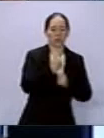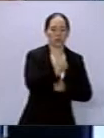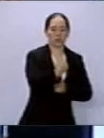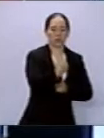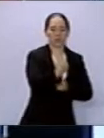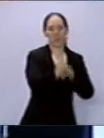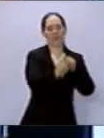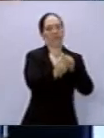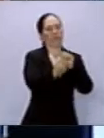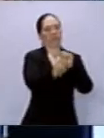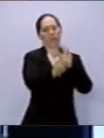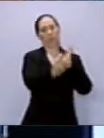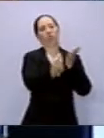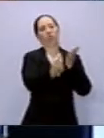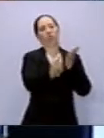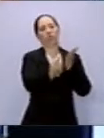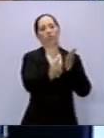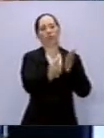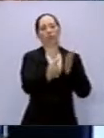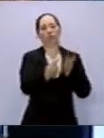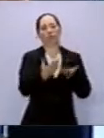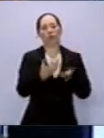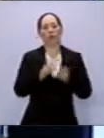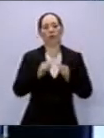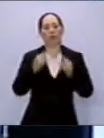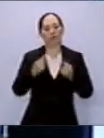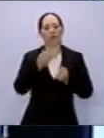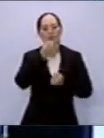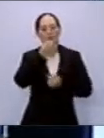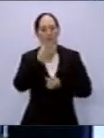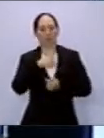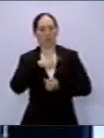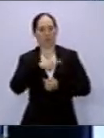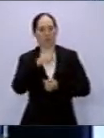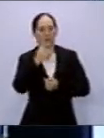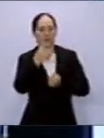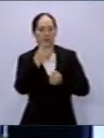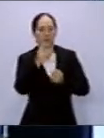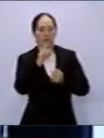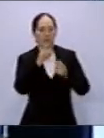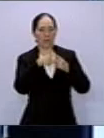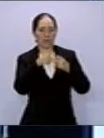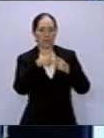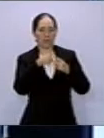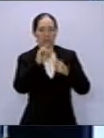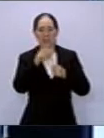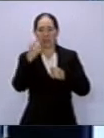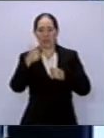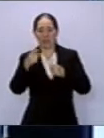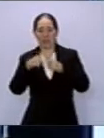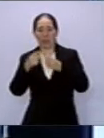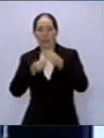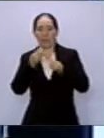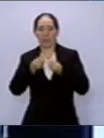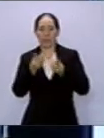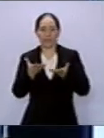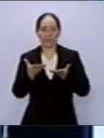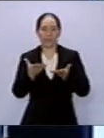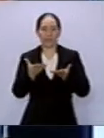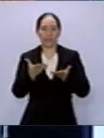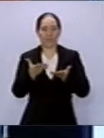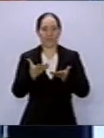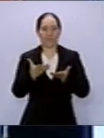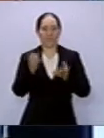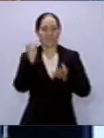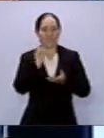agora é uma das primeiras é você ter o médico que se nem o médico ou a médica você tem obviamente a possibilidade do